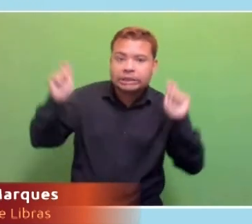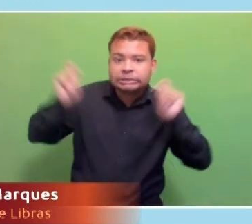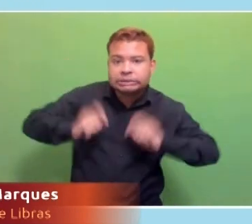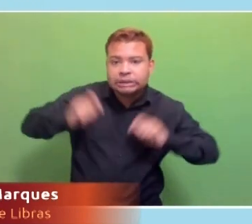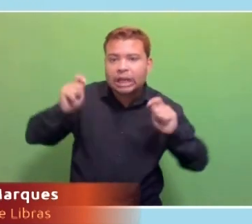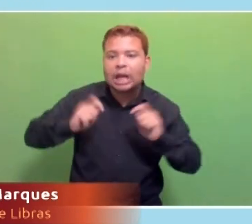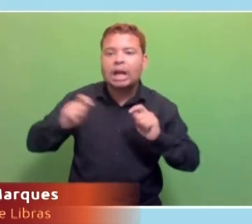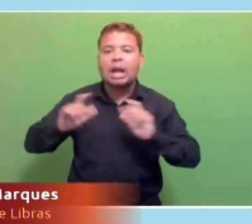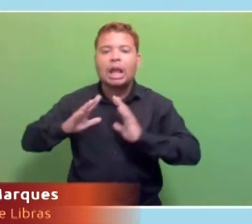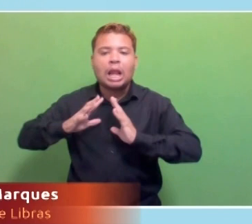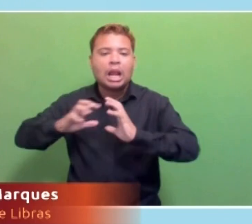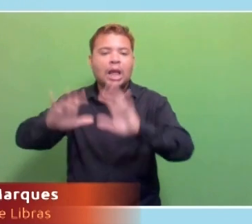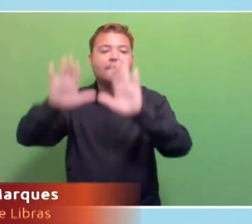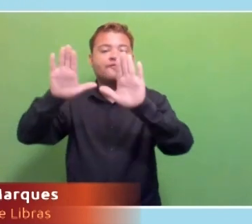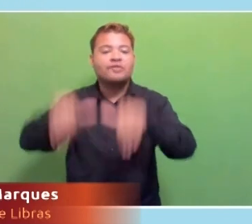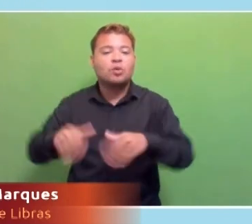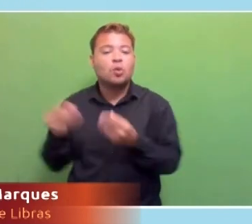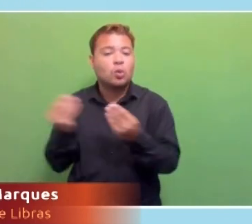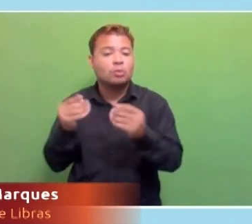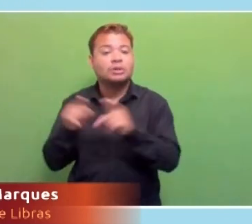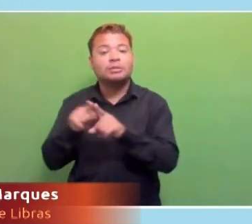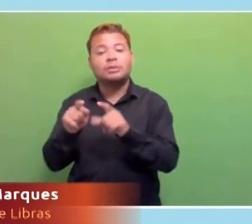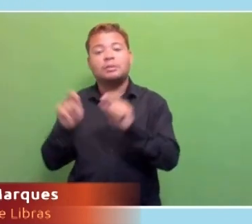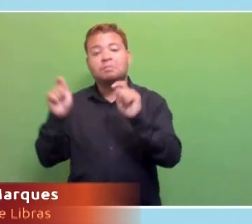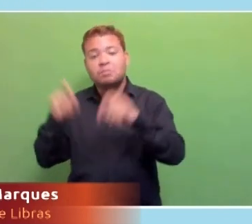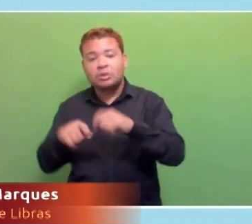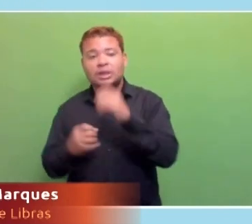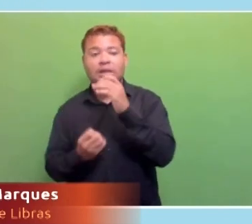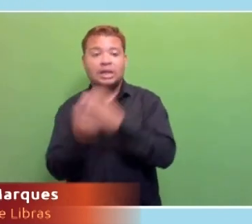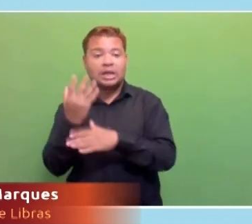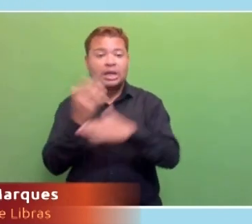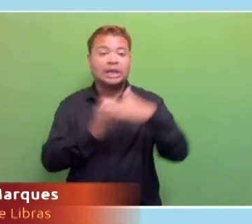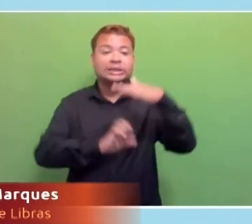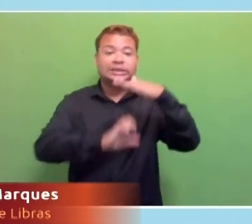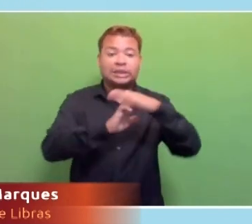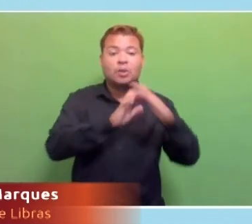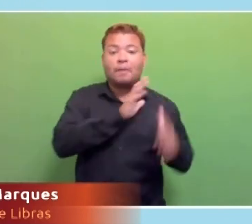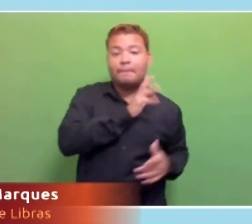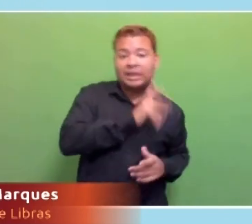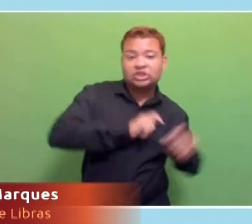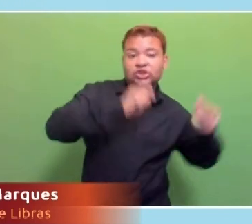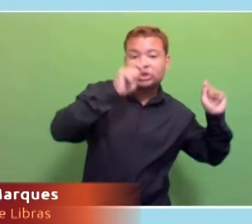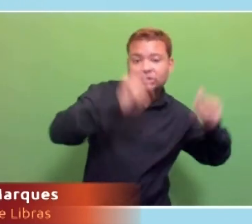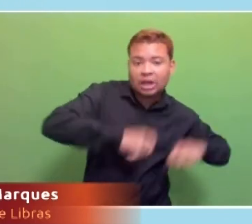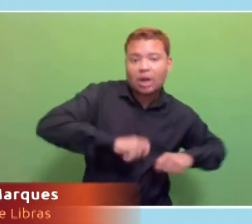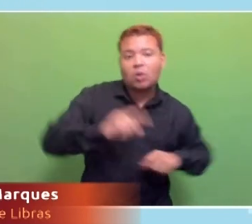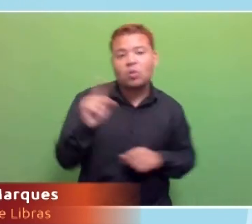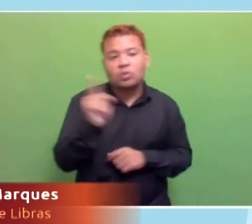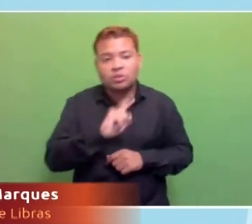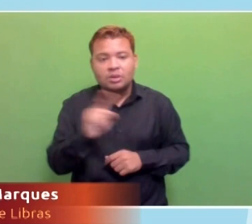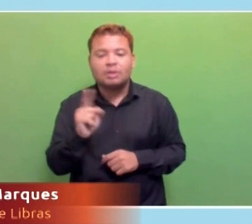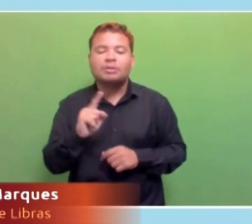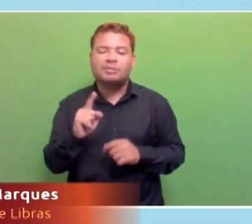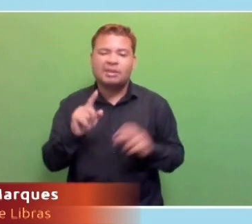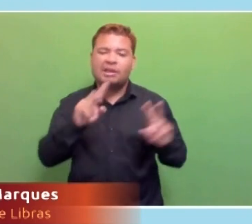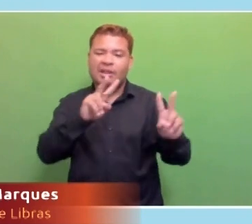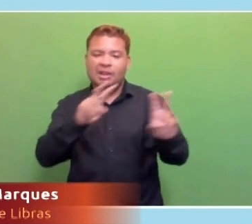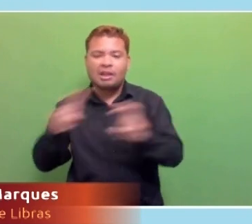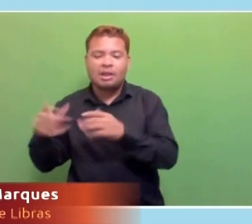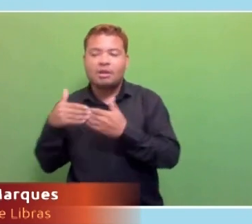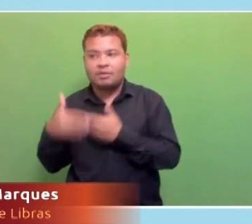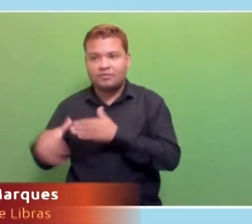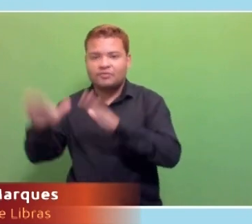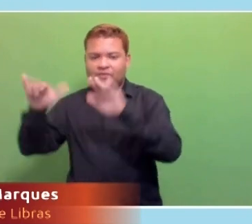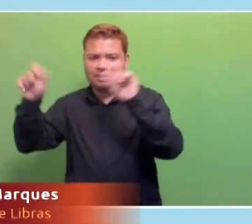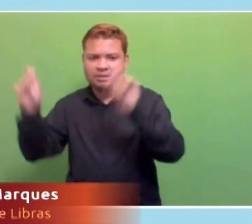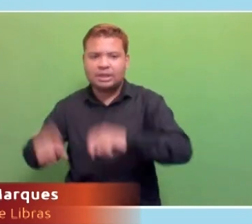conflito, e também da possibilidade de criação do Estado palestino ou não. A gente finaliza com essas questões daqui a pouquinho, espero que você que está em casa